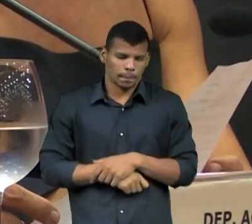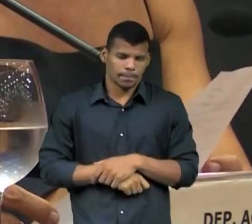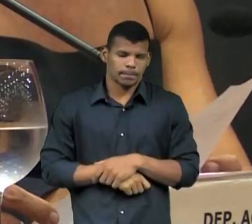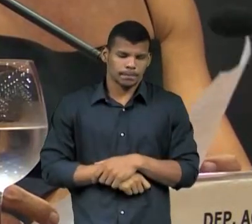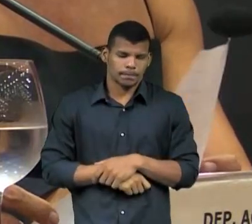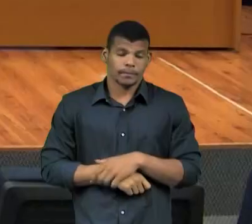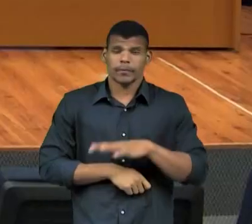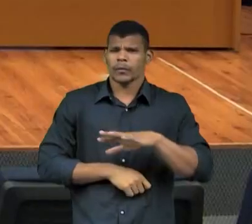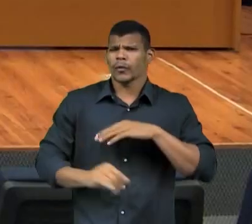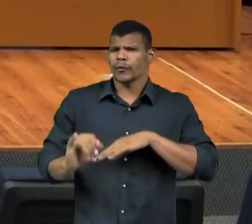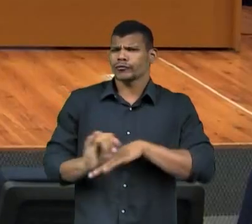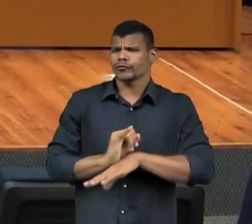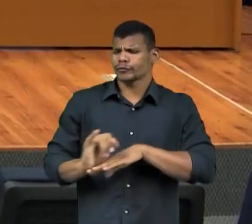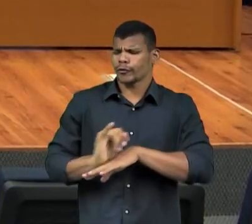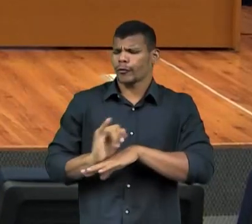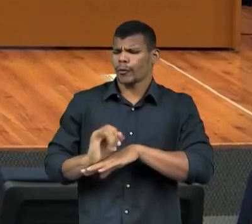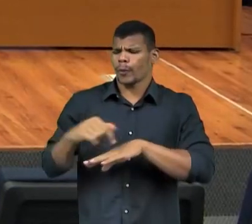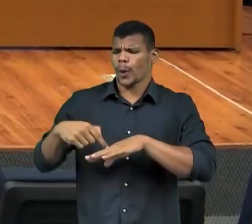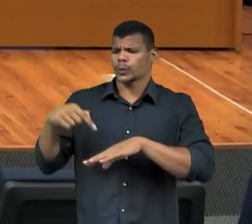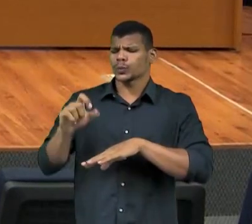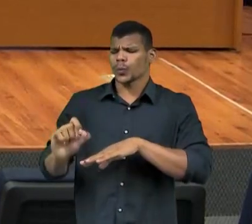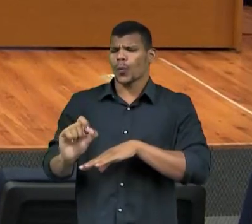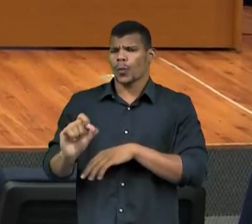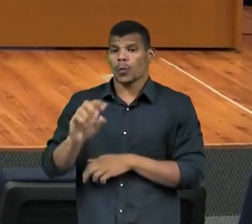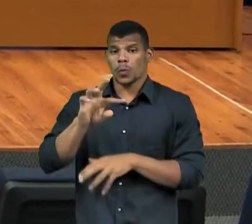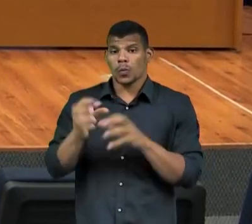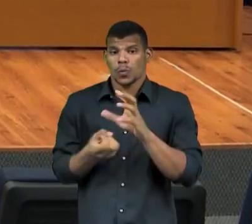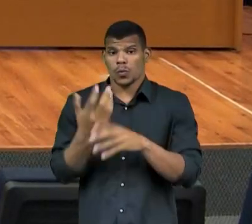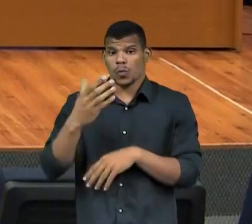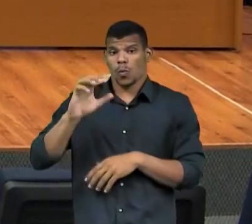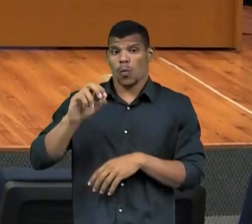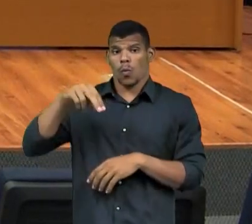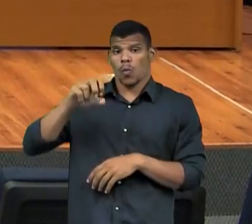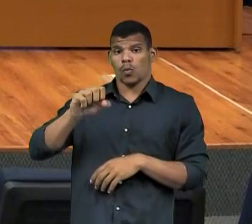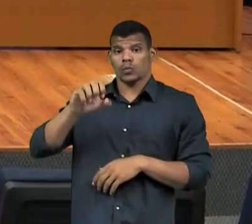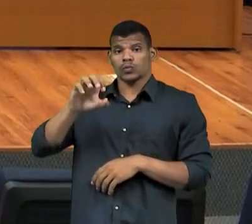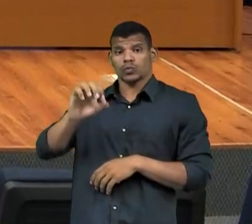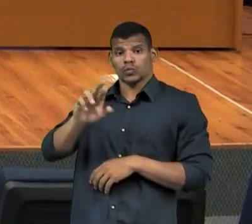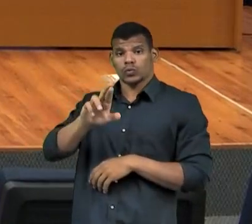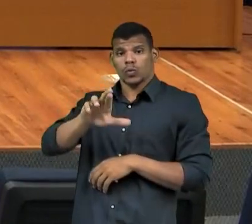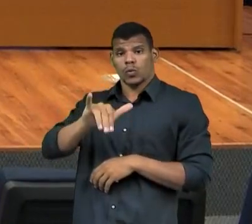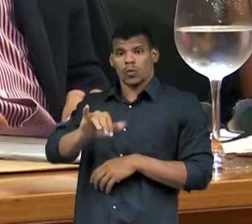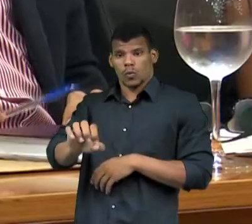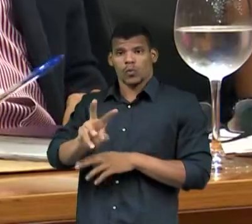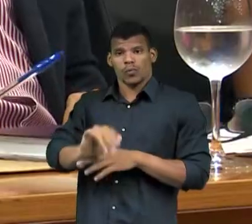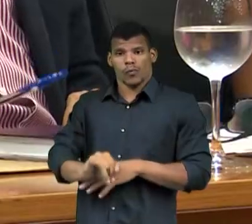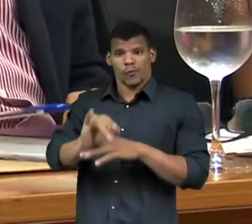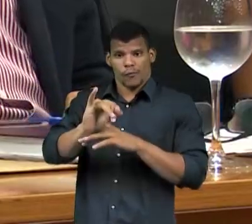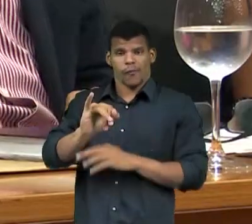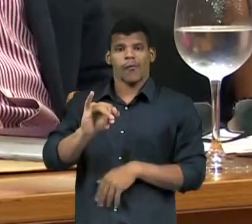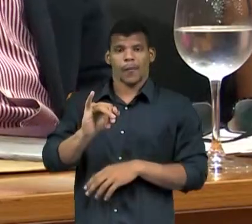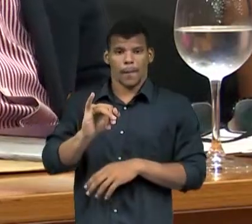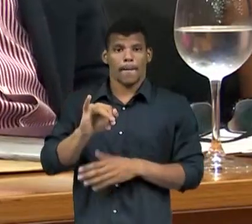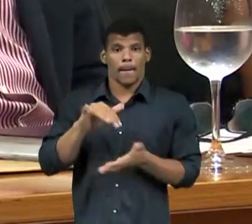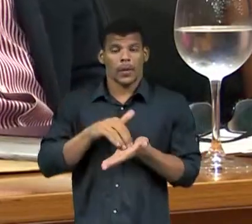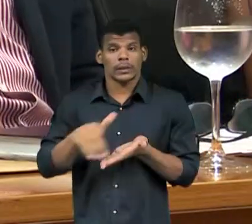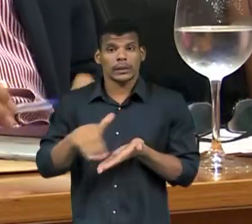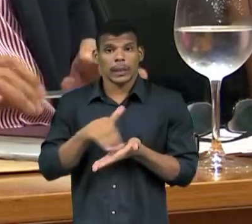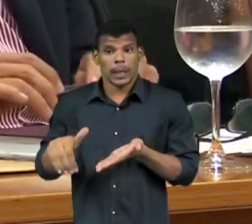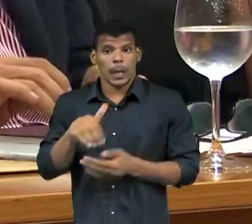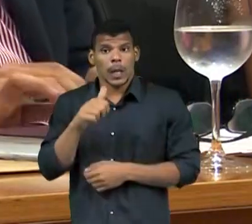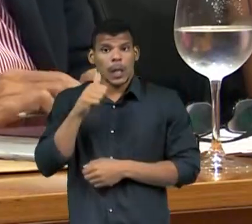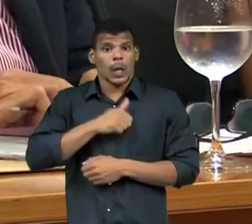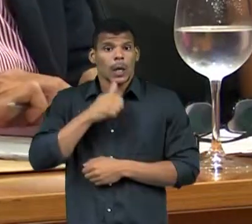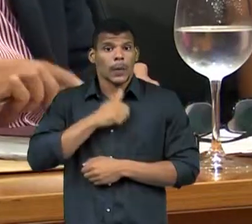essa realidade é a formação de consórcios para a gestão compartilhada de aterros sanitários. A secretária de Planejamento e